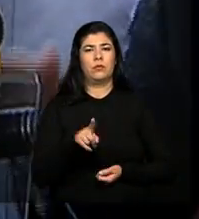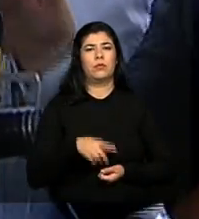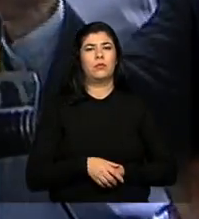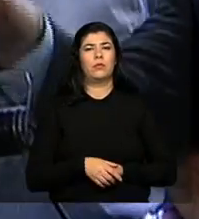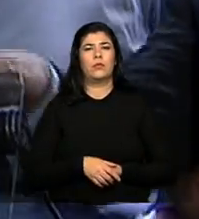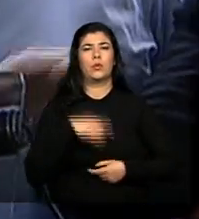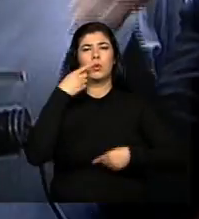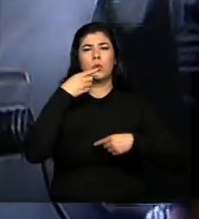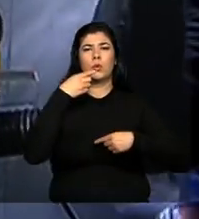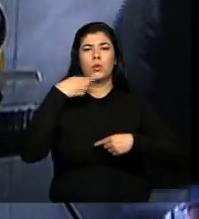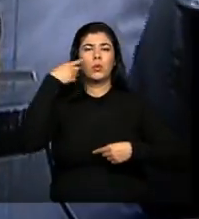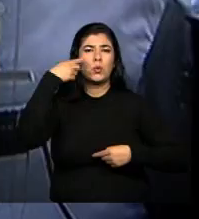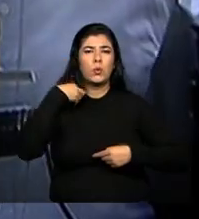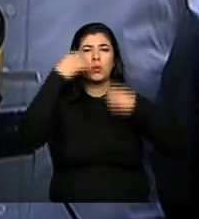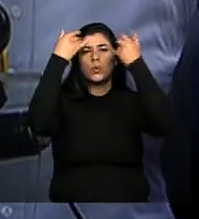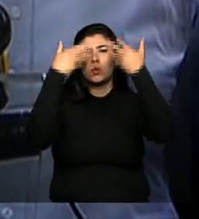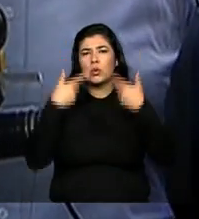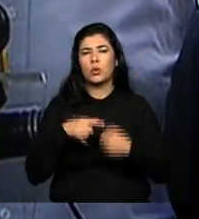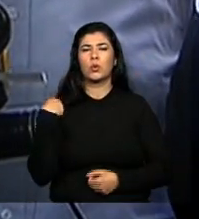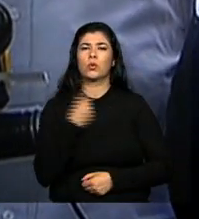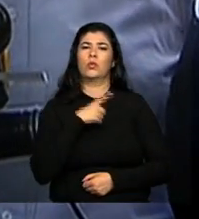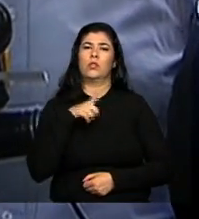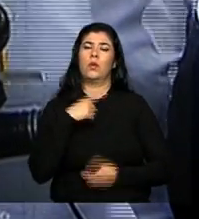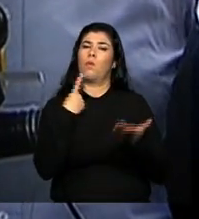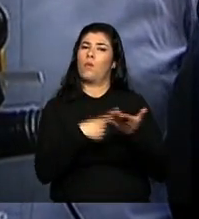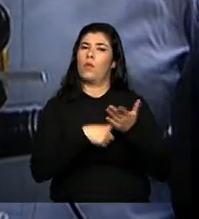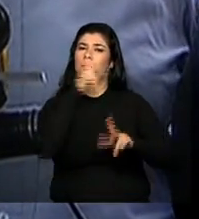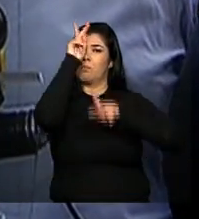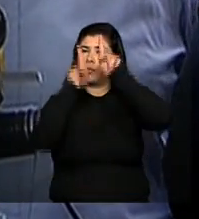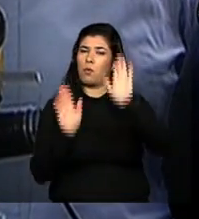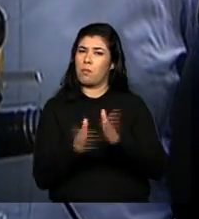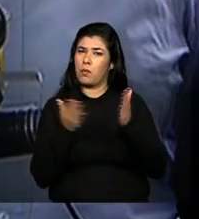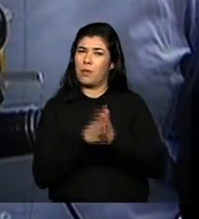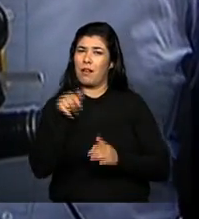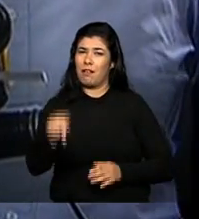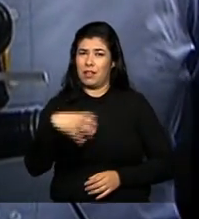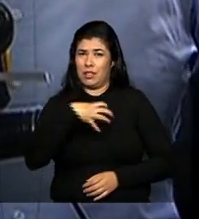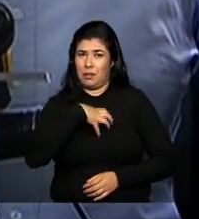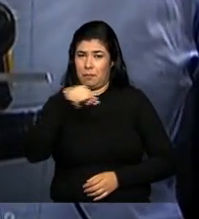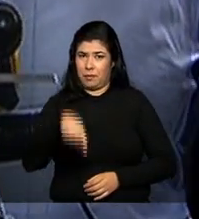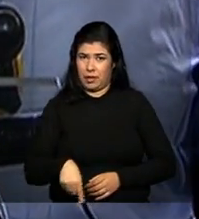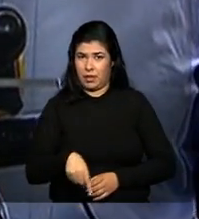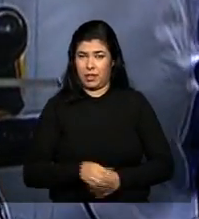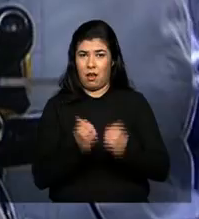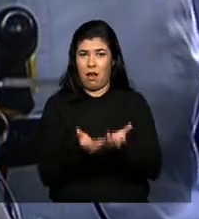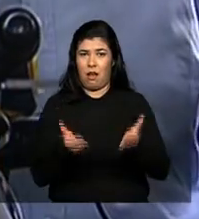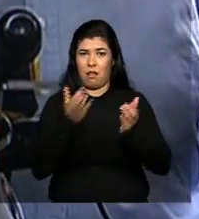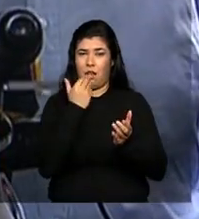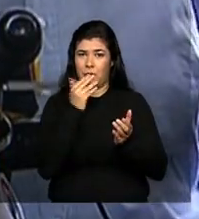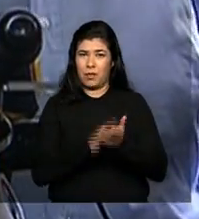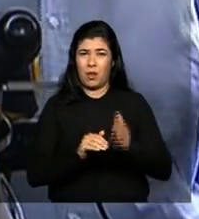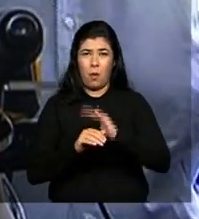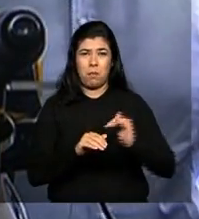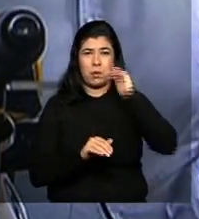senhora compromisso com o povo pobre desse país. Nós temos. Aqui na Bahia, a cesta básica aumentou em janeiro em relação ao mês de dezembro, 11,71%.